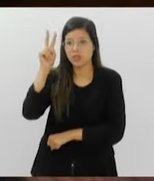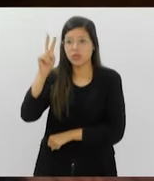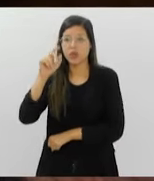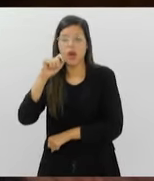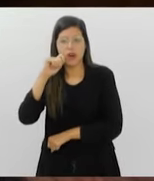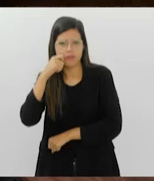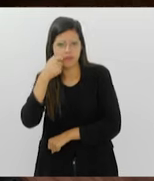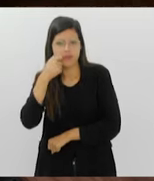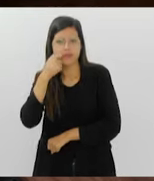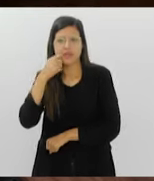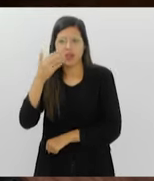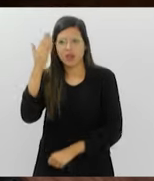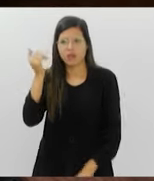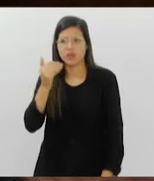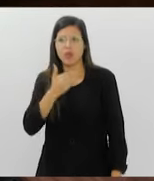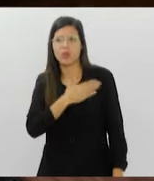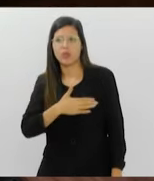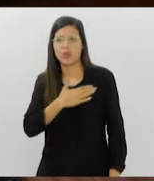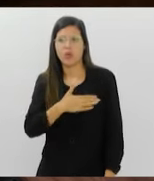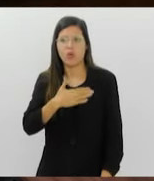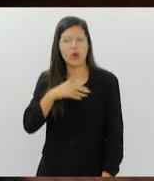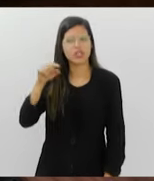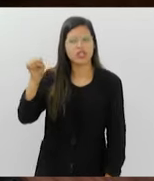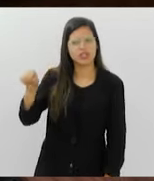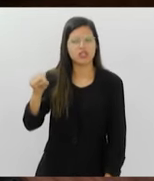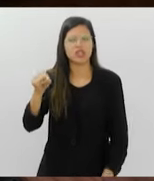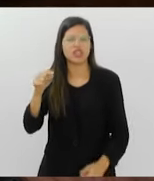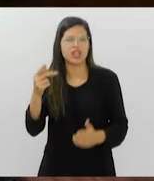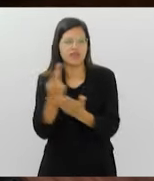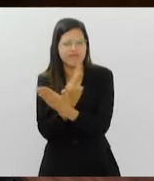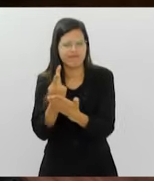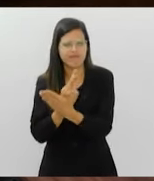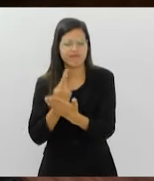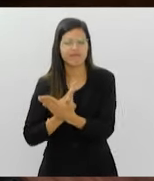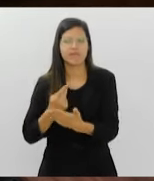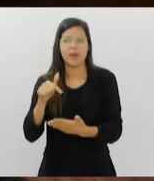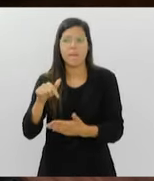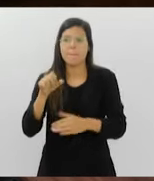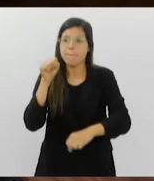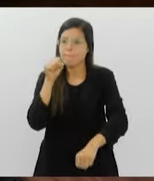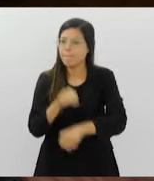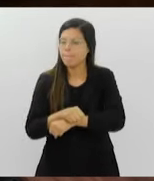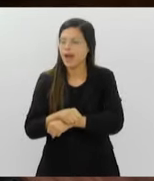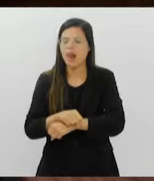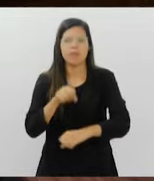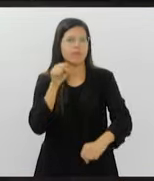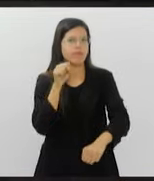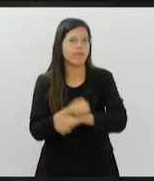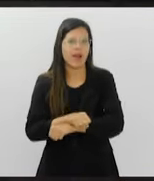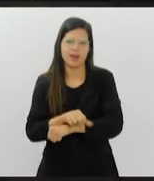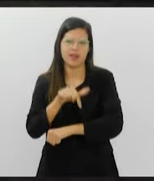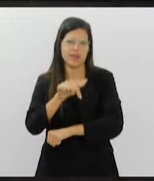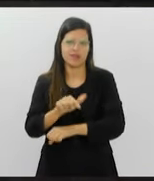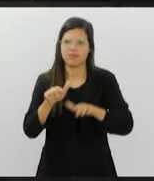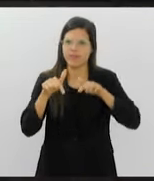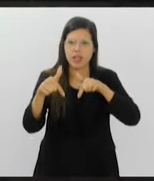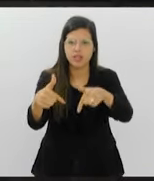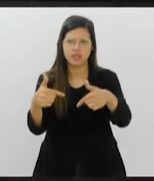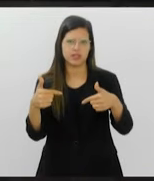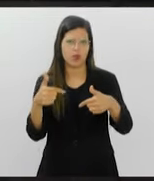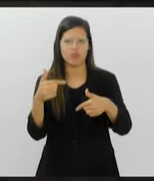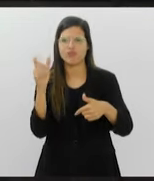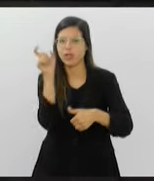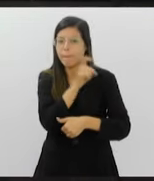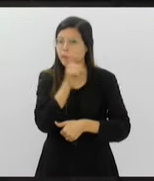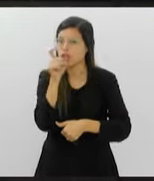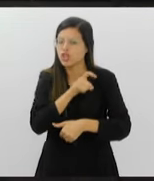quanto o senhor gosta de uma promiscuidade lá na Gávea Pequena. Para com esse show da Xuxa de uma vez, para. Está na hora de parar